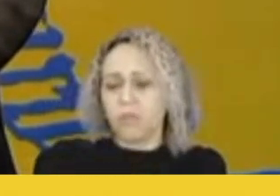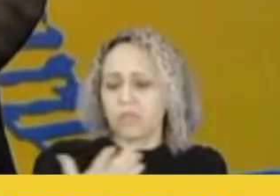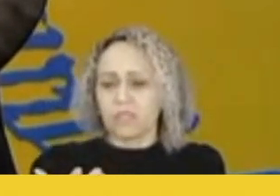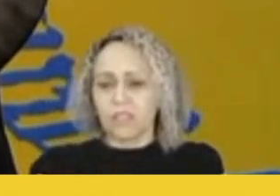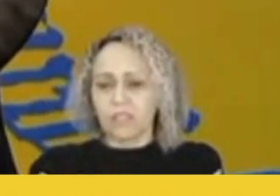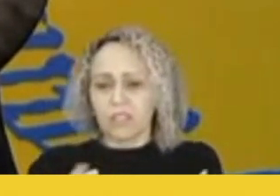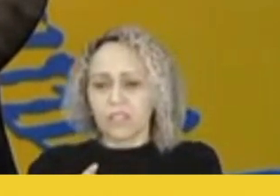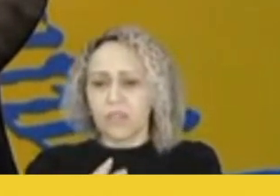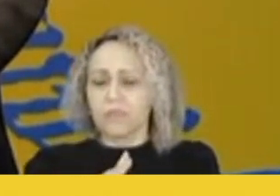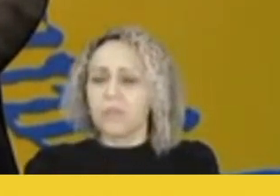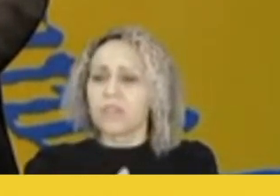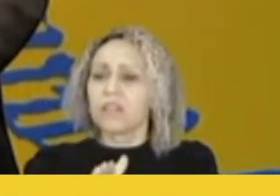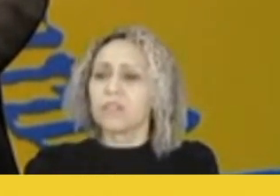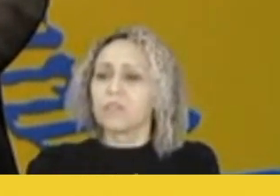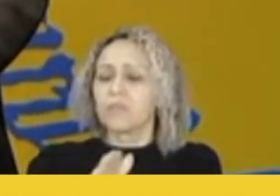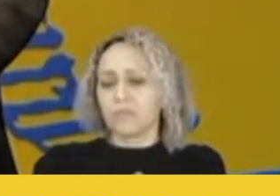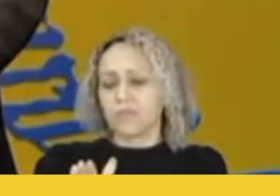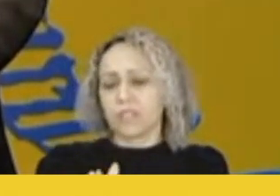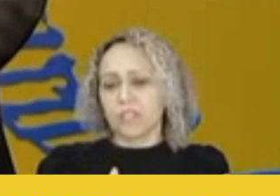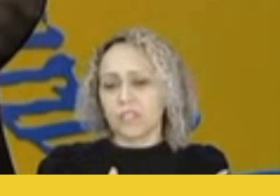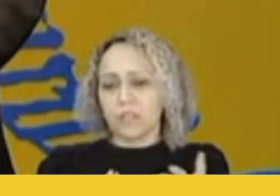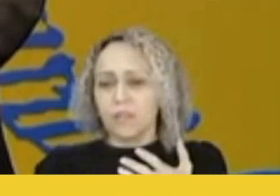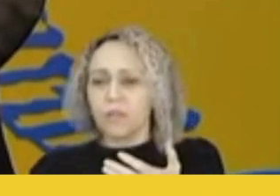geral, diárias.